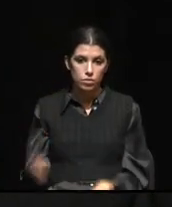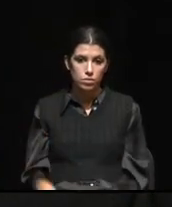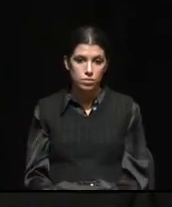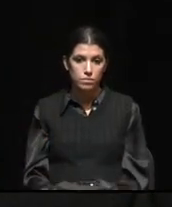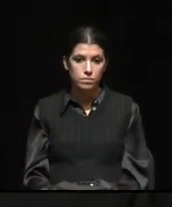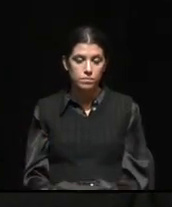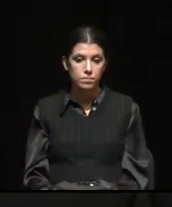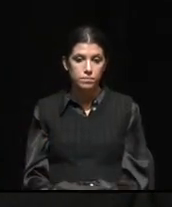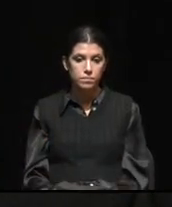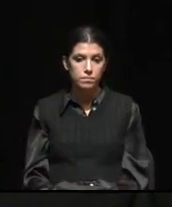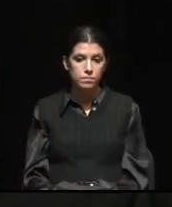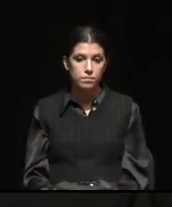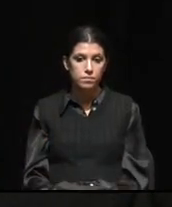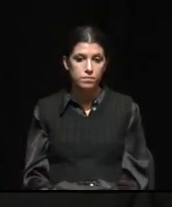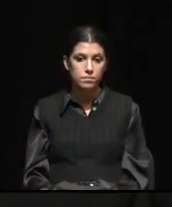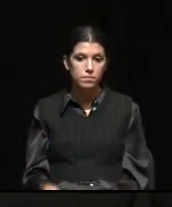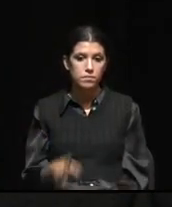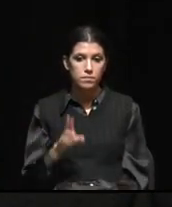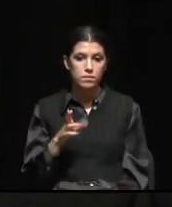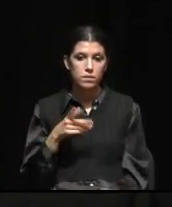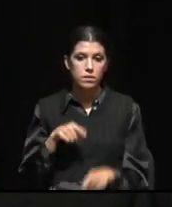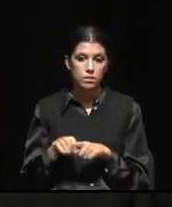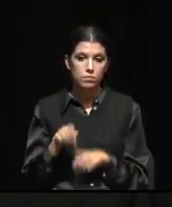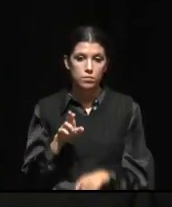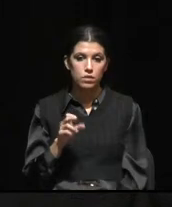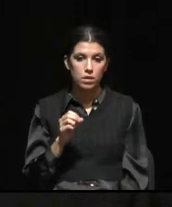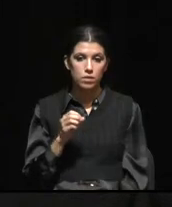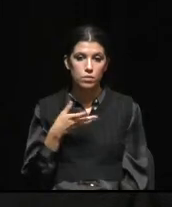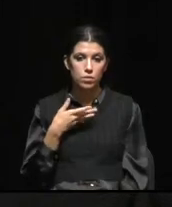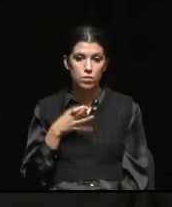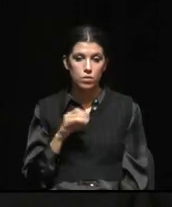11102 SIM Deputado Rodrigo Mel